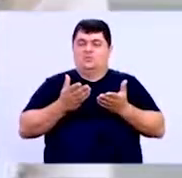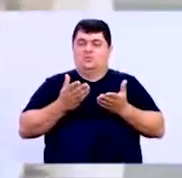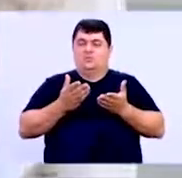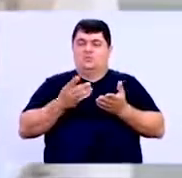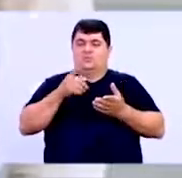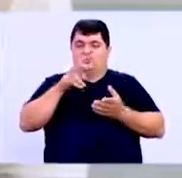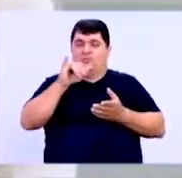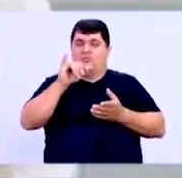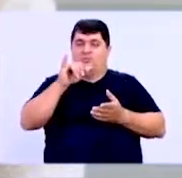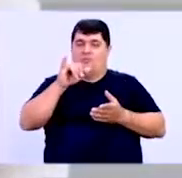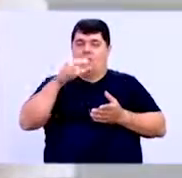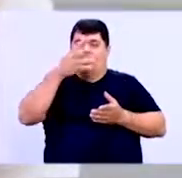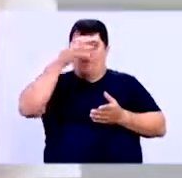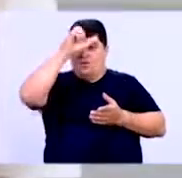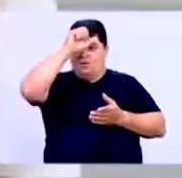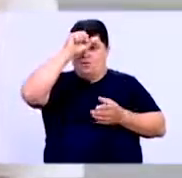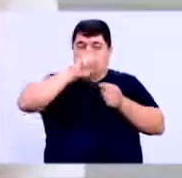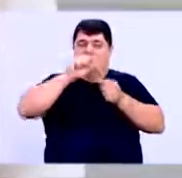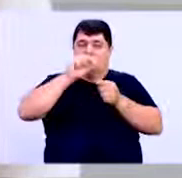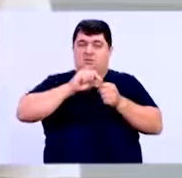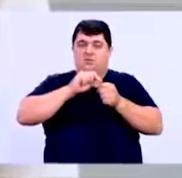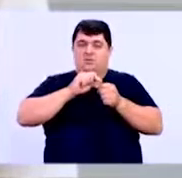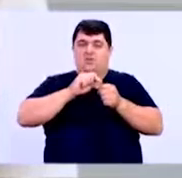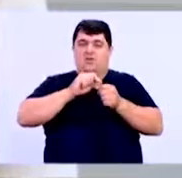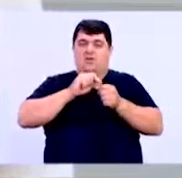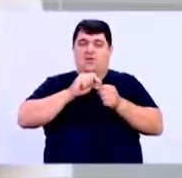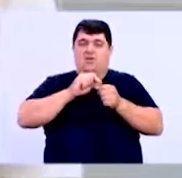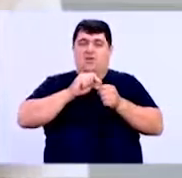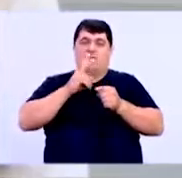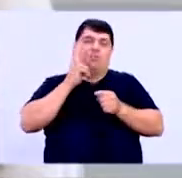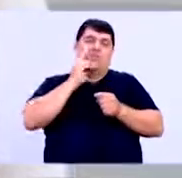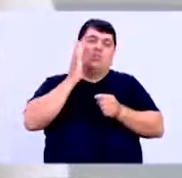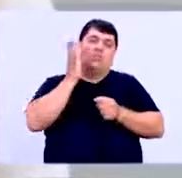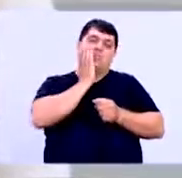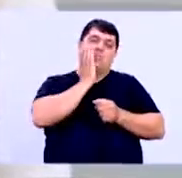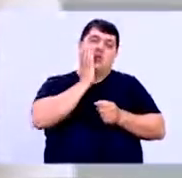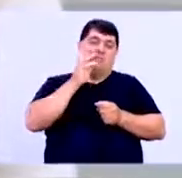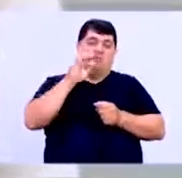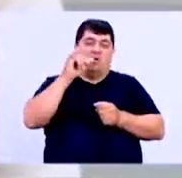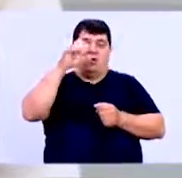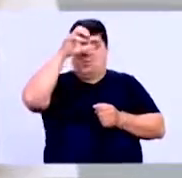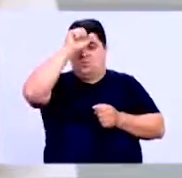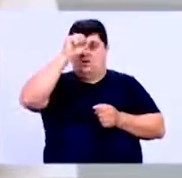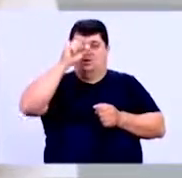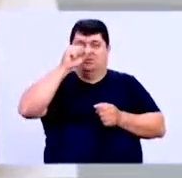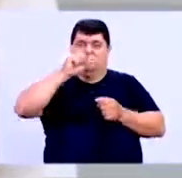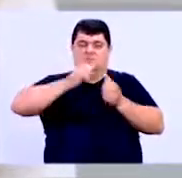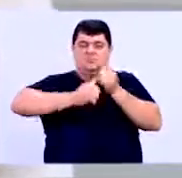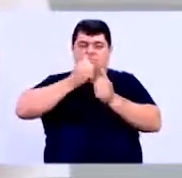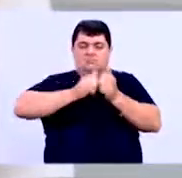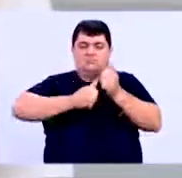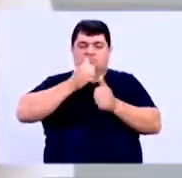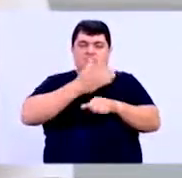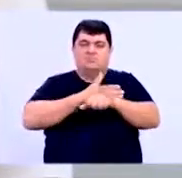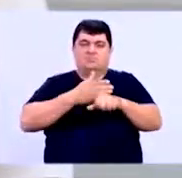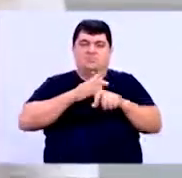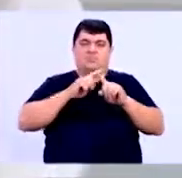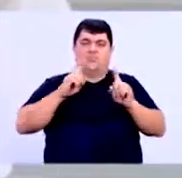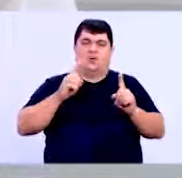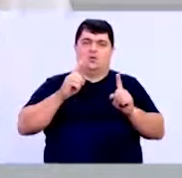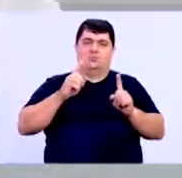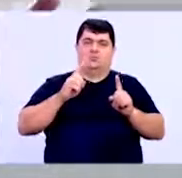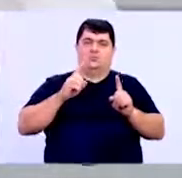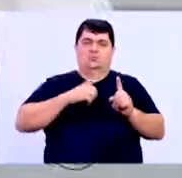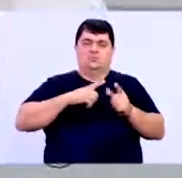vai aprender a fazer um delicioso vatapá. Gente, delícia, né? Com aquele arrozinho branco. Mas olha só, a gente